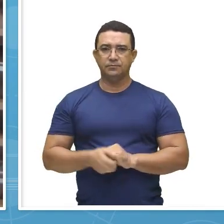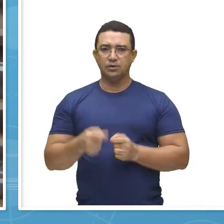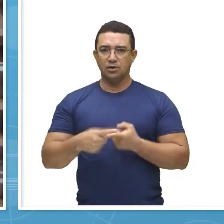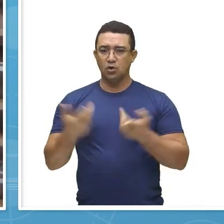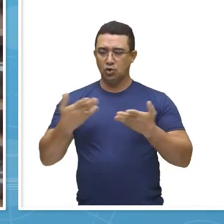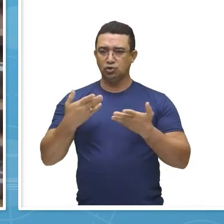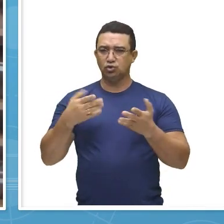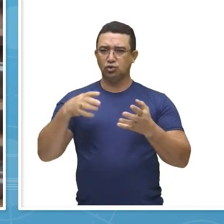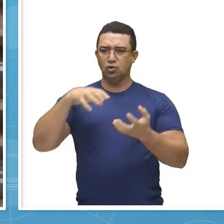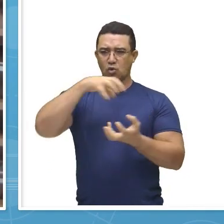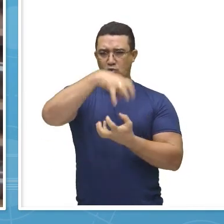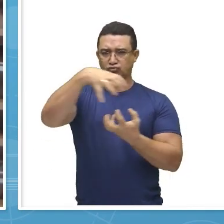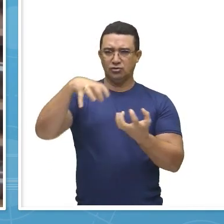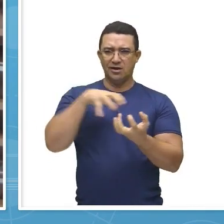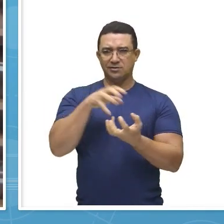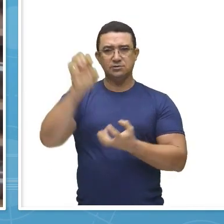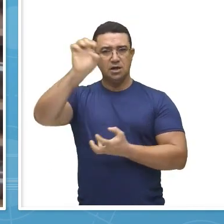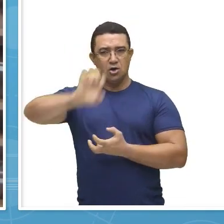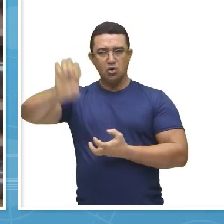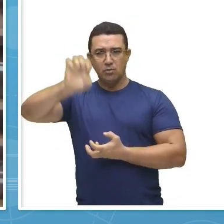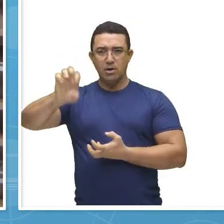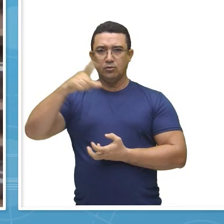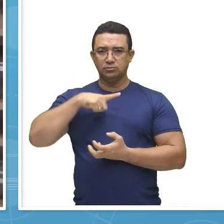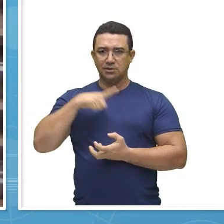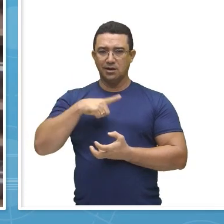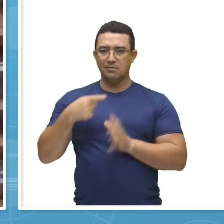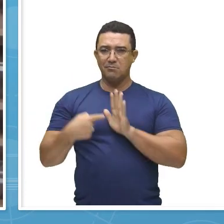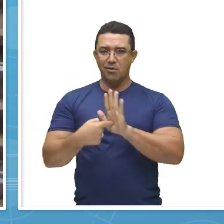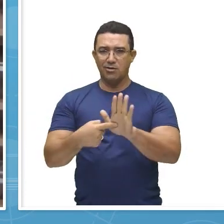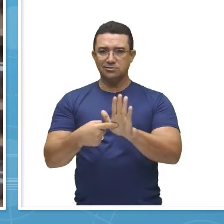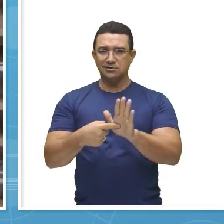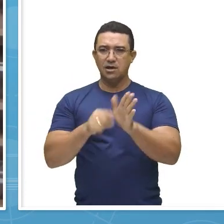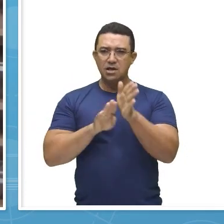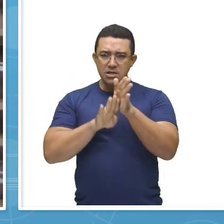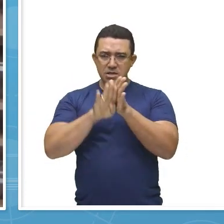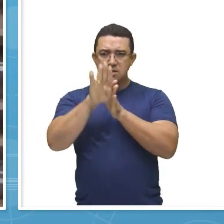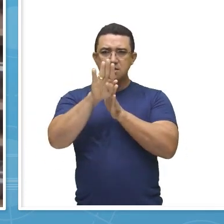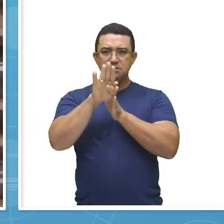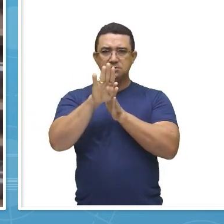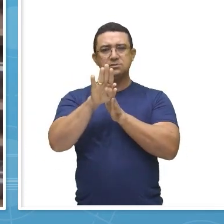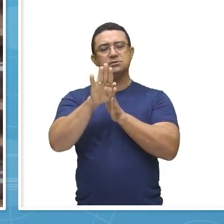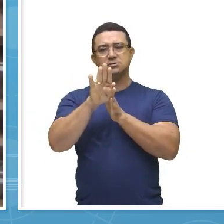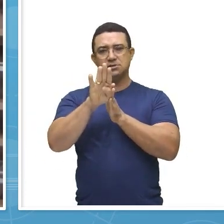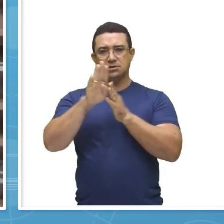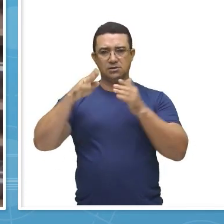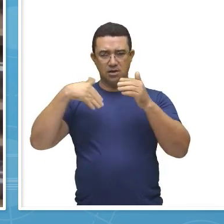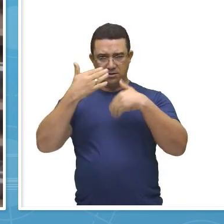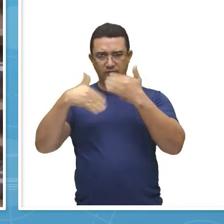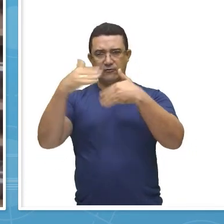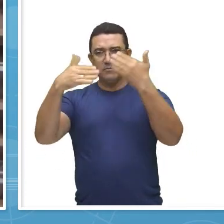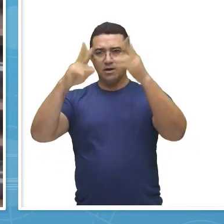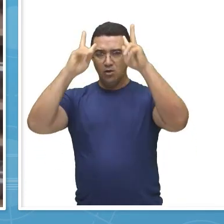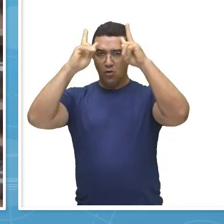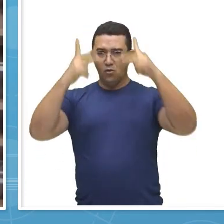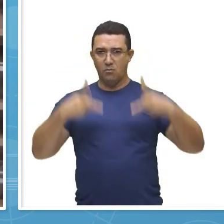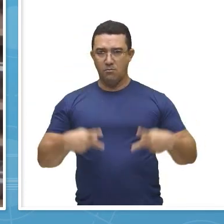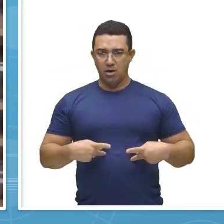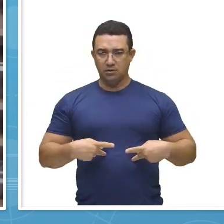continente europeu tem sim, apresenta sim os maiores índices de desenvolvimento humano, que é o que a gente chama